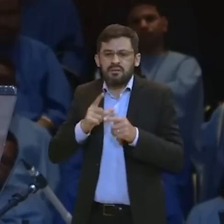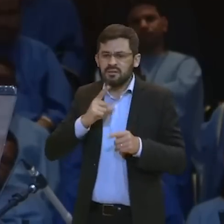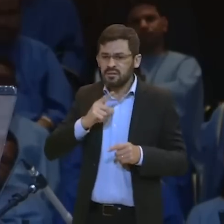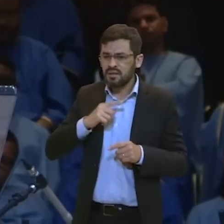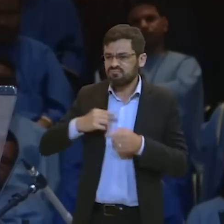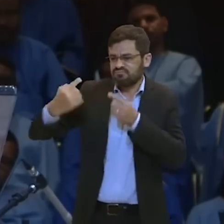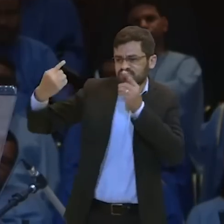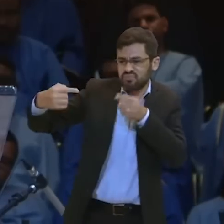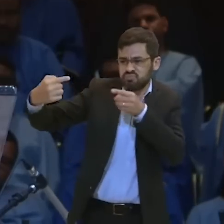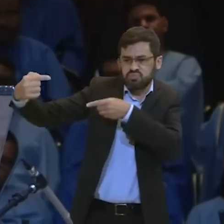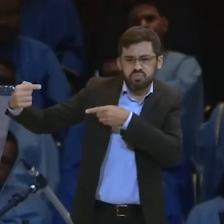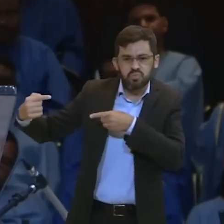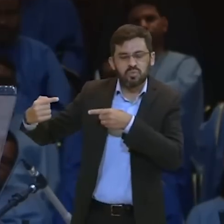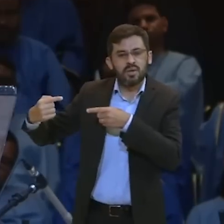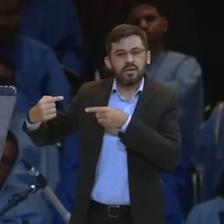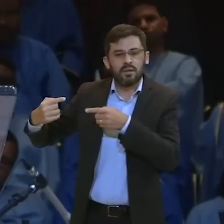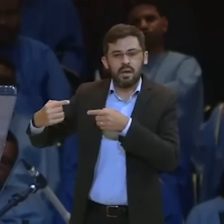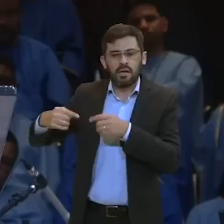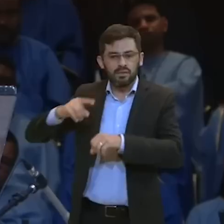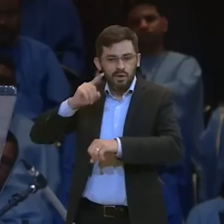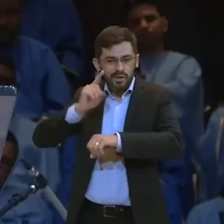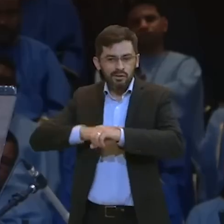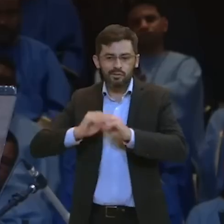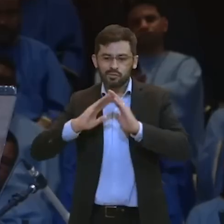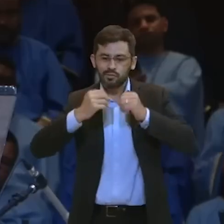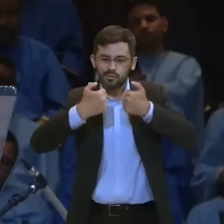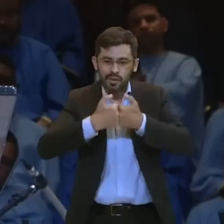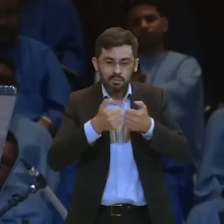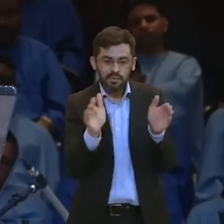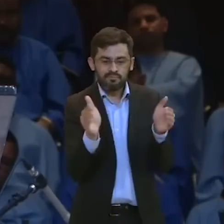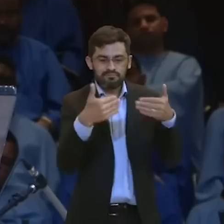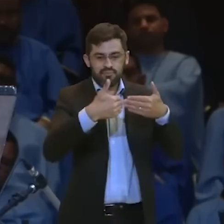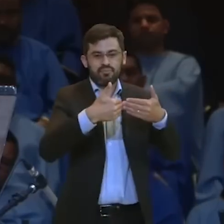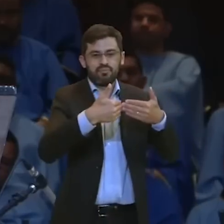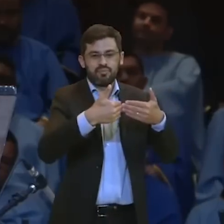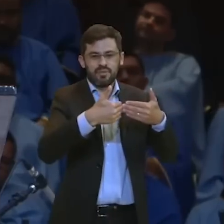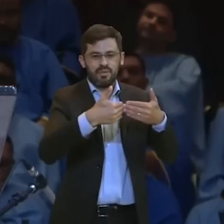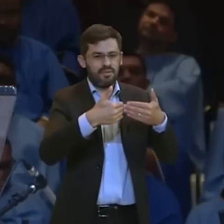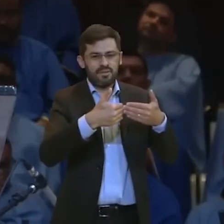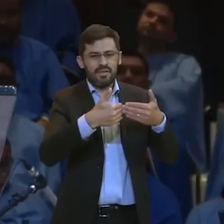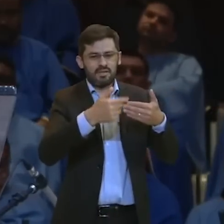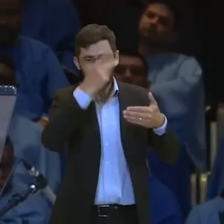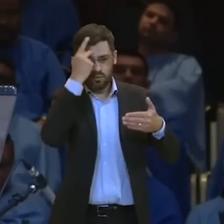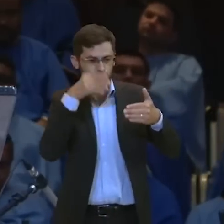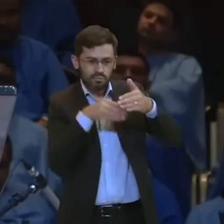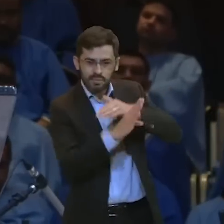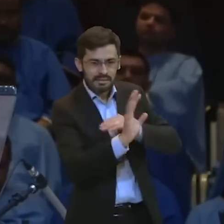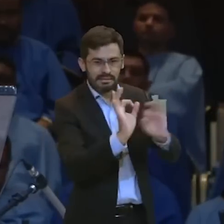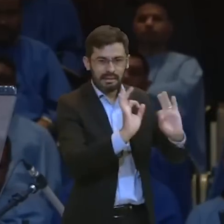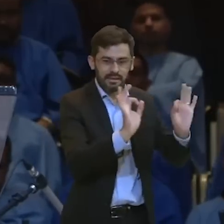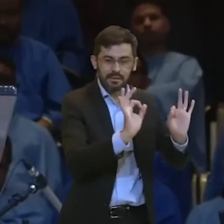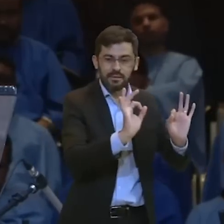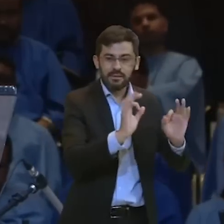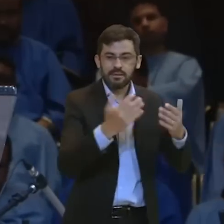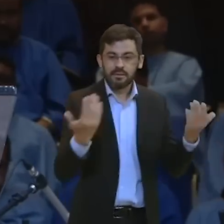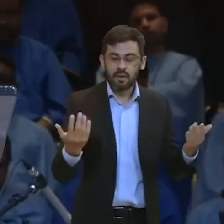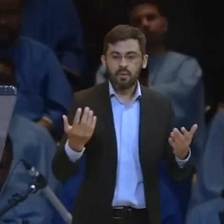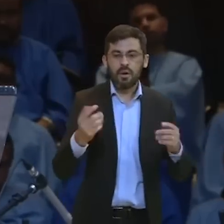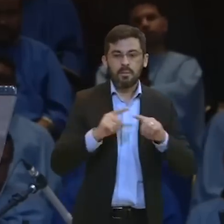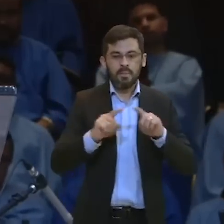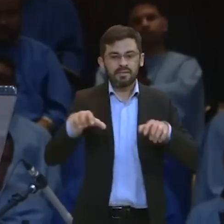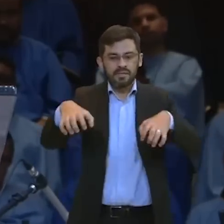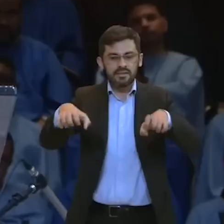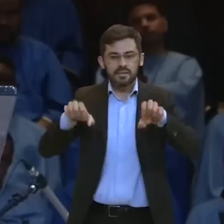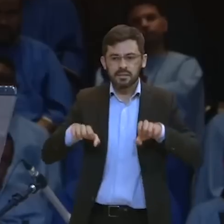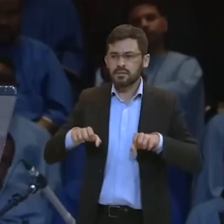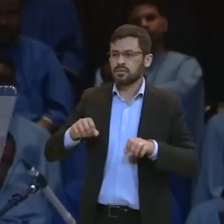forte oposição contra eles. O templo do Senhor estava trancado, as portas estavam trancadas, e ele diz assim: levitas